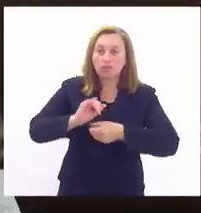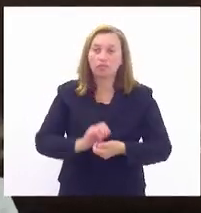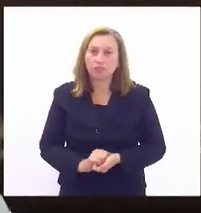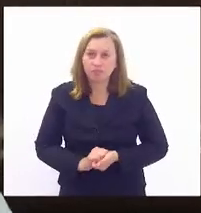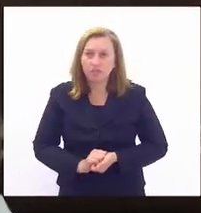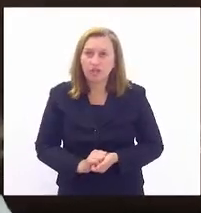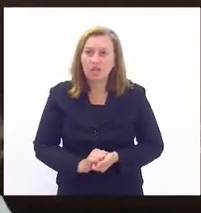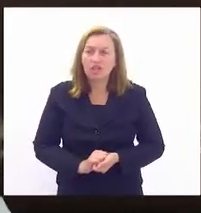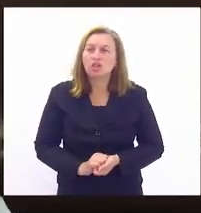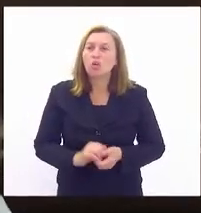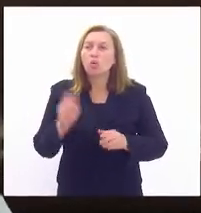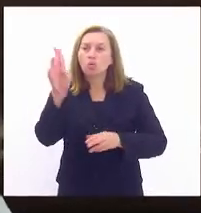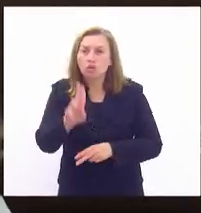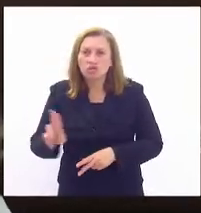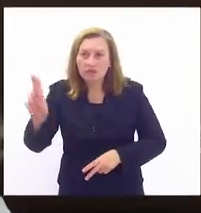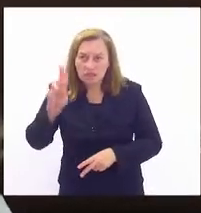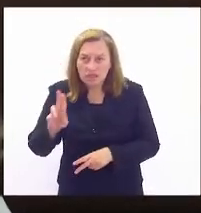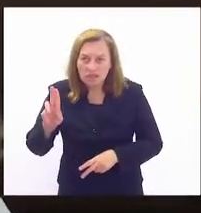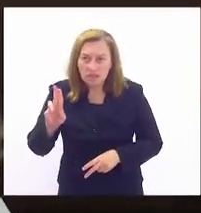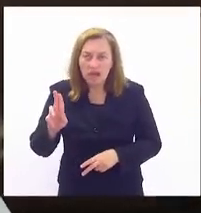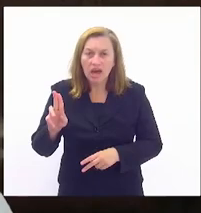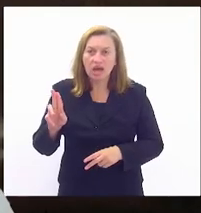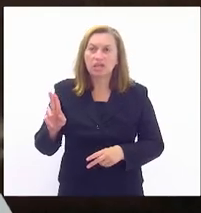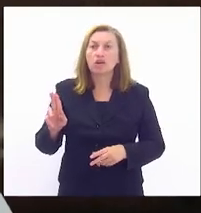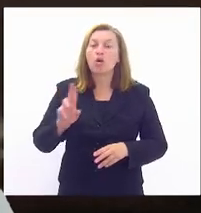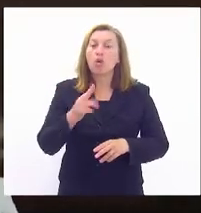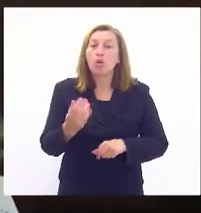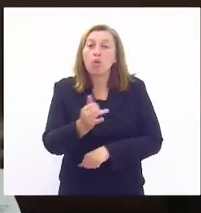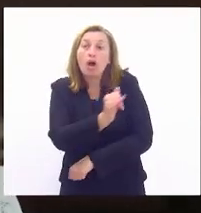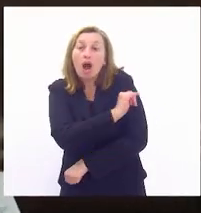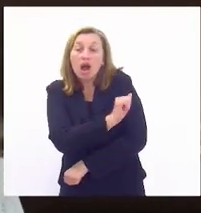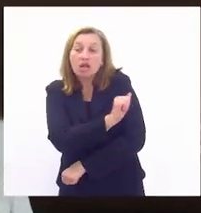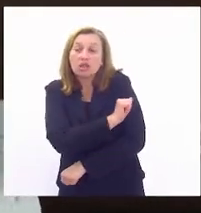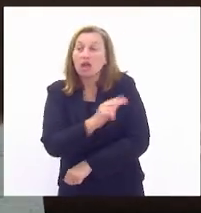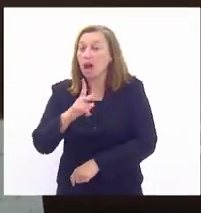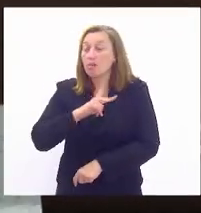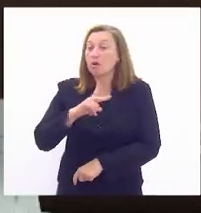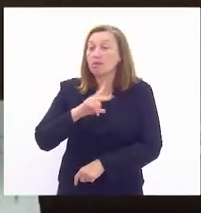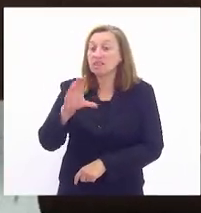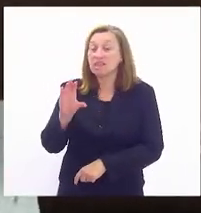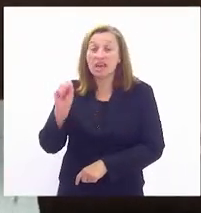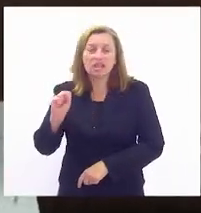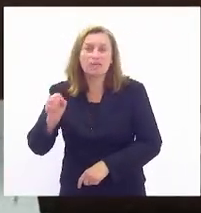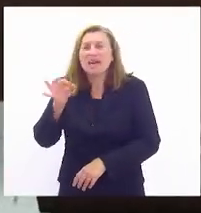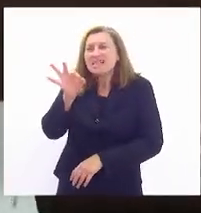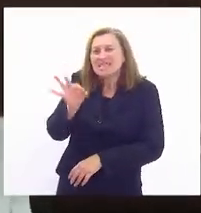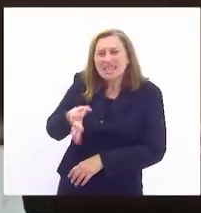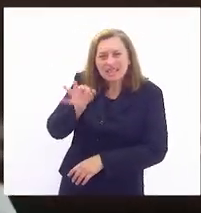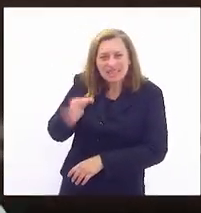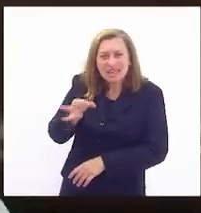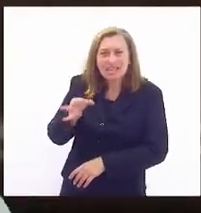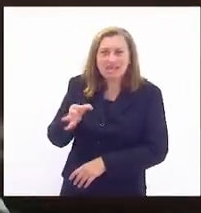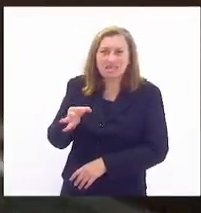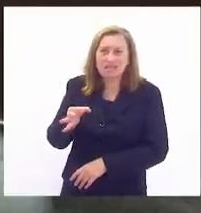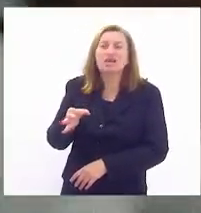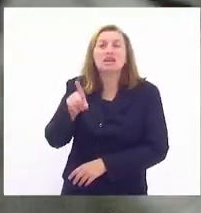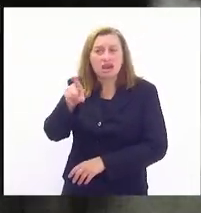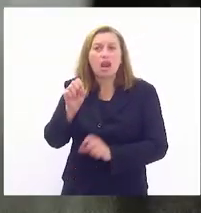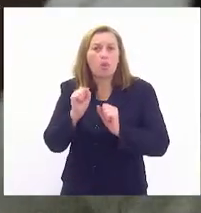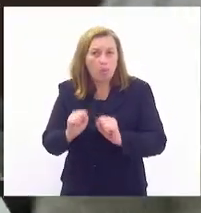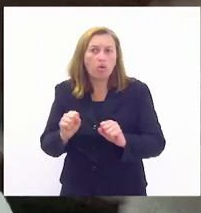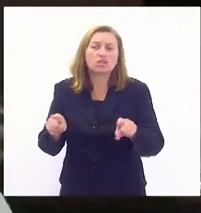em universidades que estejam aqui, ou estudantes e a própria CSN, que eu tenho certeza que ela pode